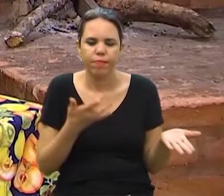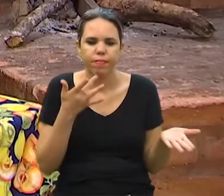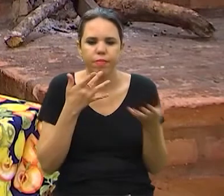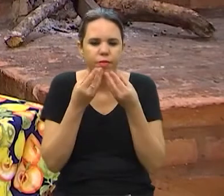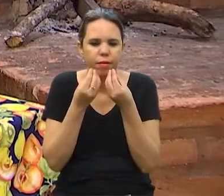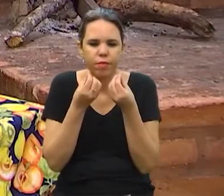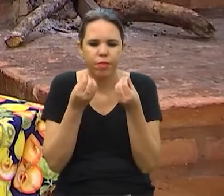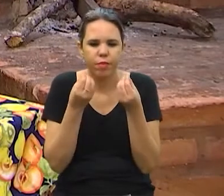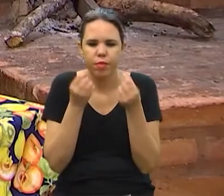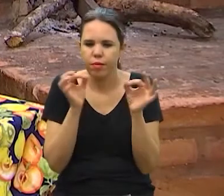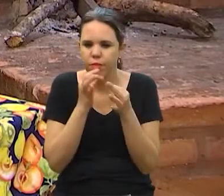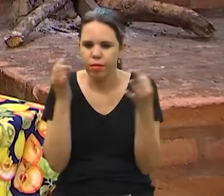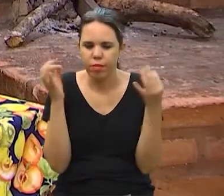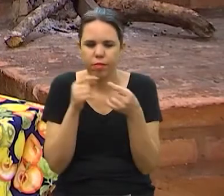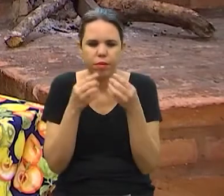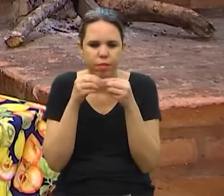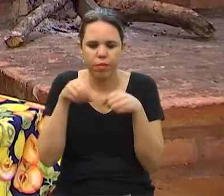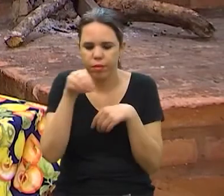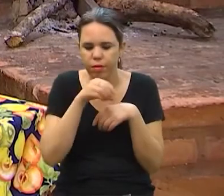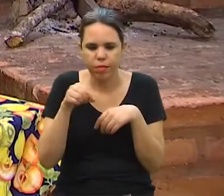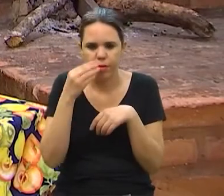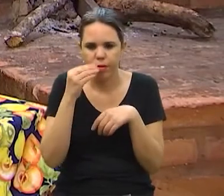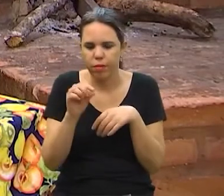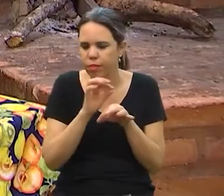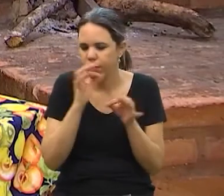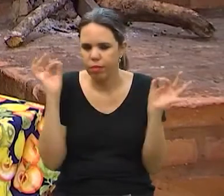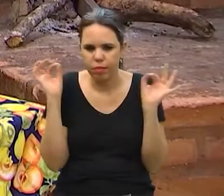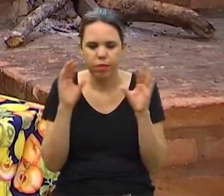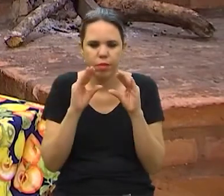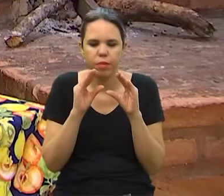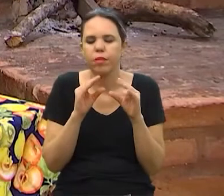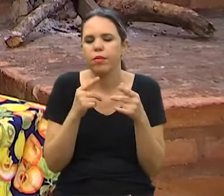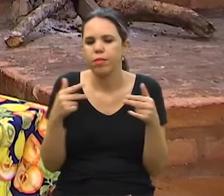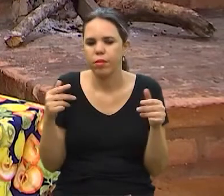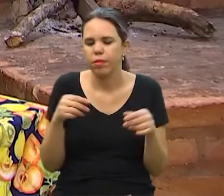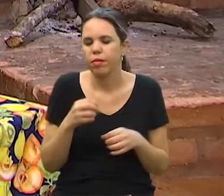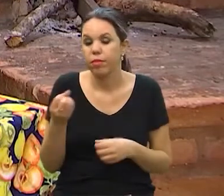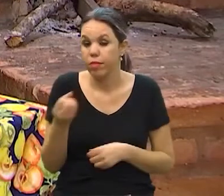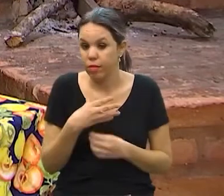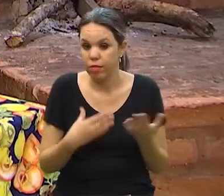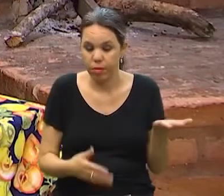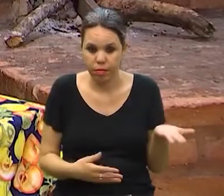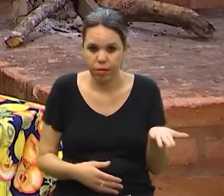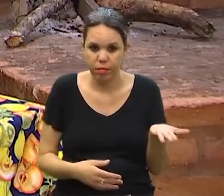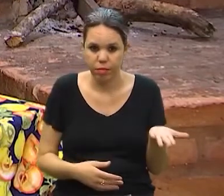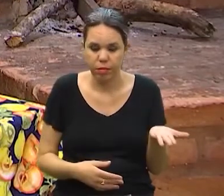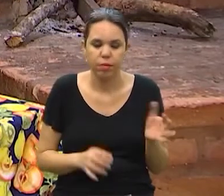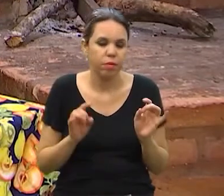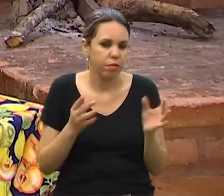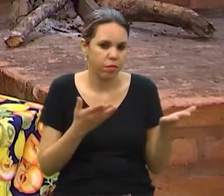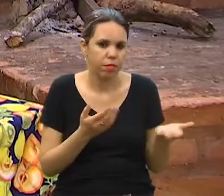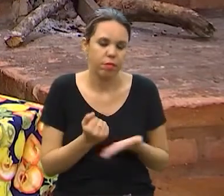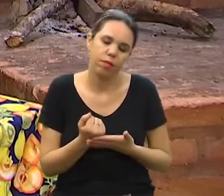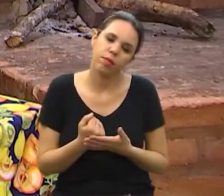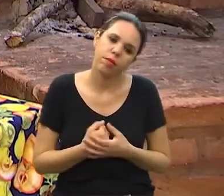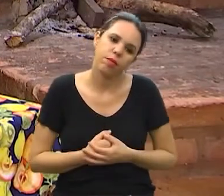o sabor no ponto, o tempero, o sal, a crocância, tá fresquinho. E, gente, faz toda a